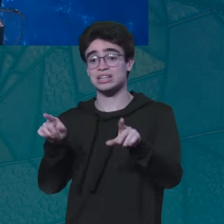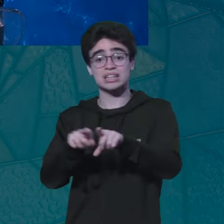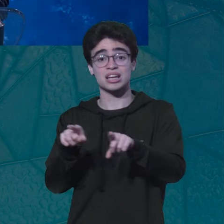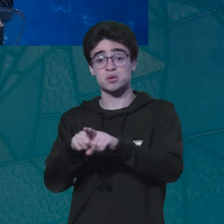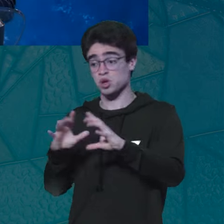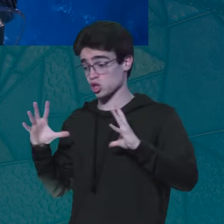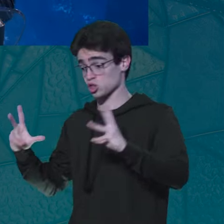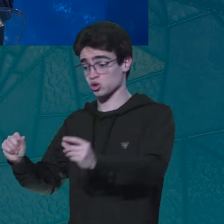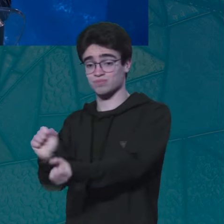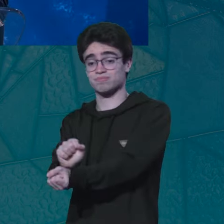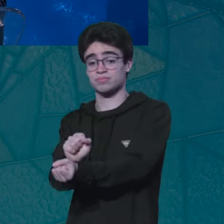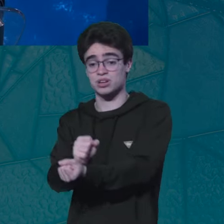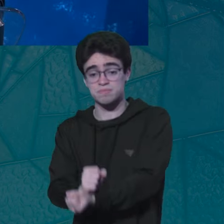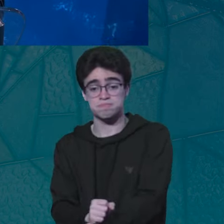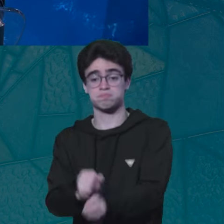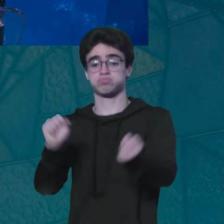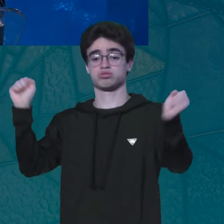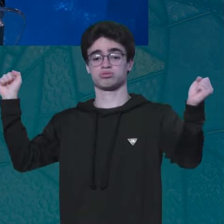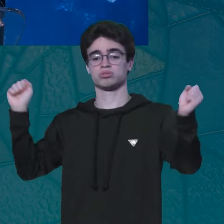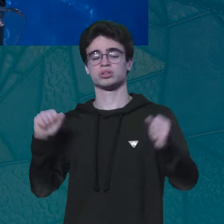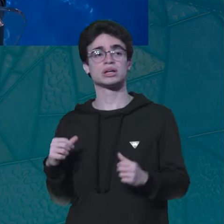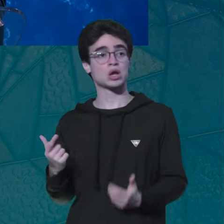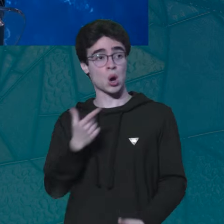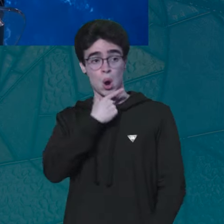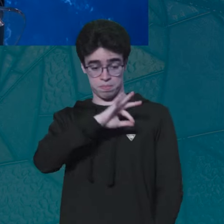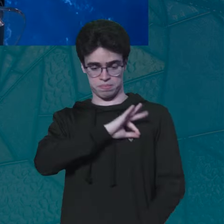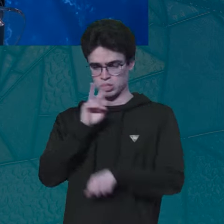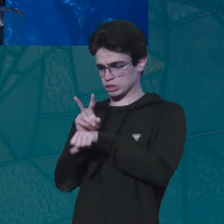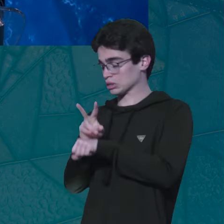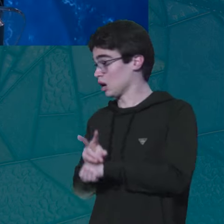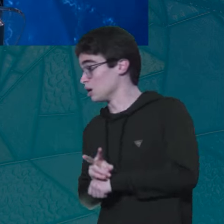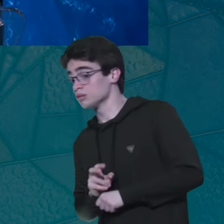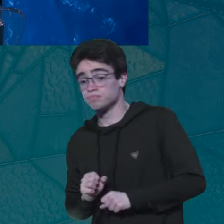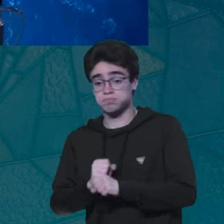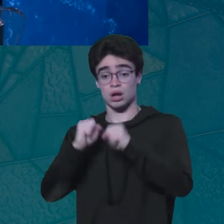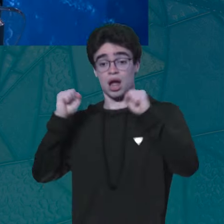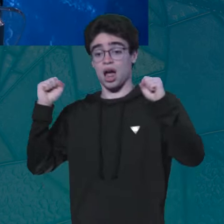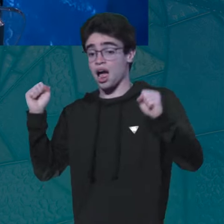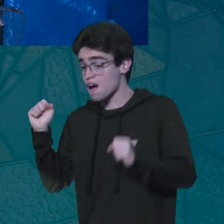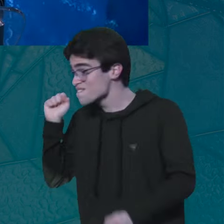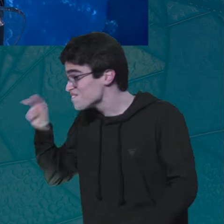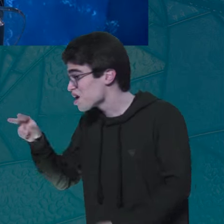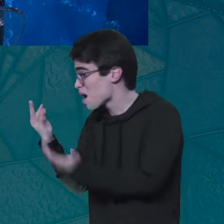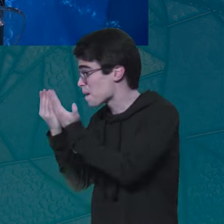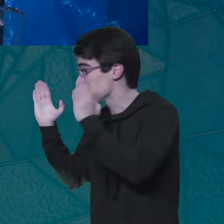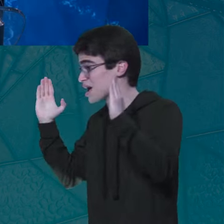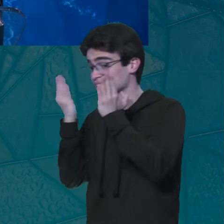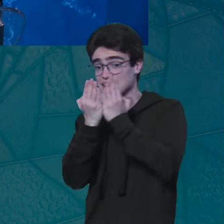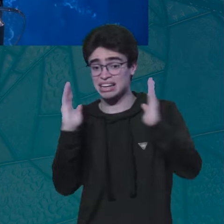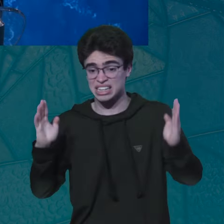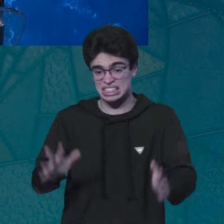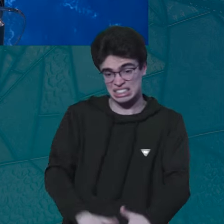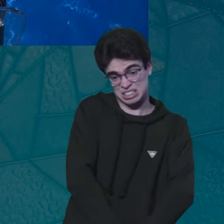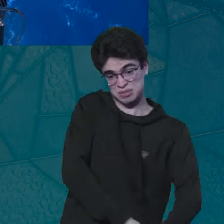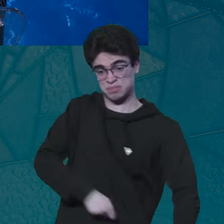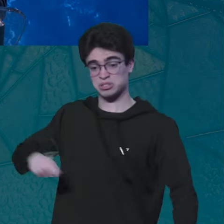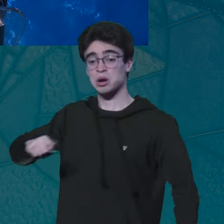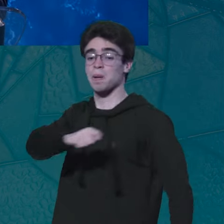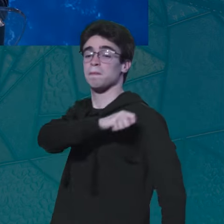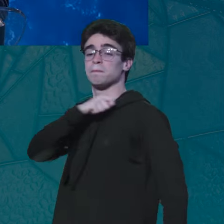se soltaram. O carcereiro acordou e, vendo abertas as portas da prisão, desembainhou sua espada para